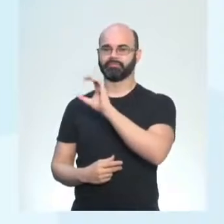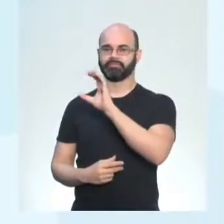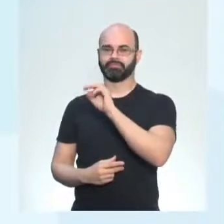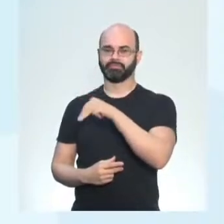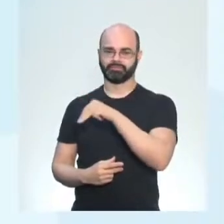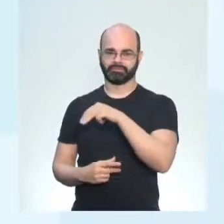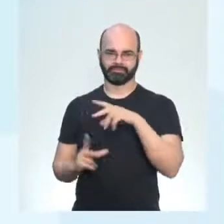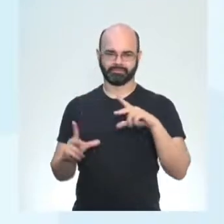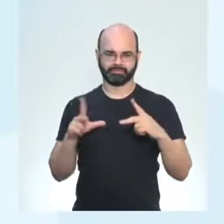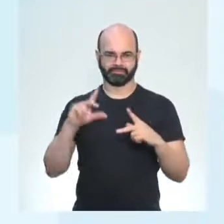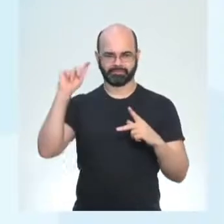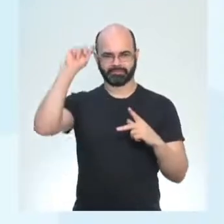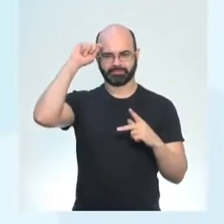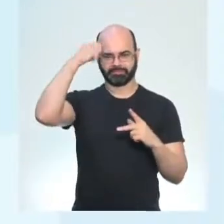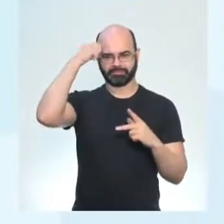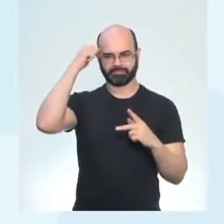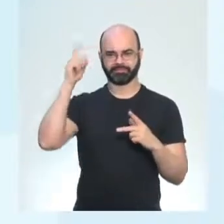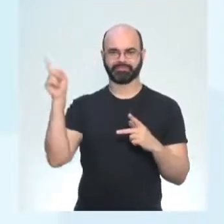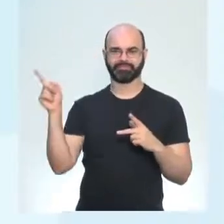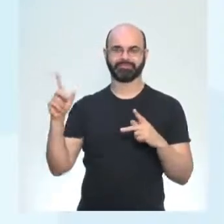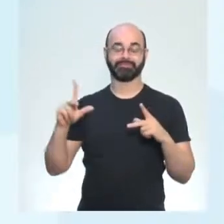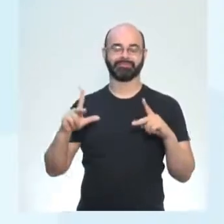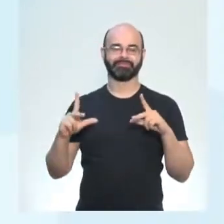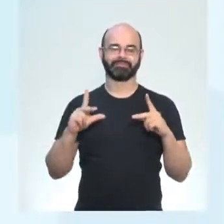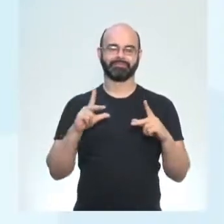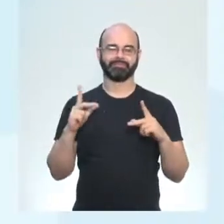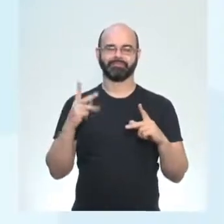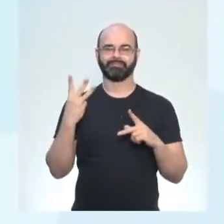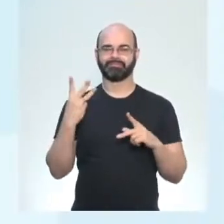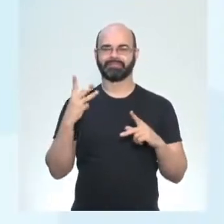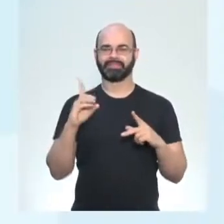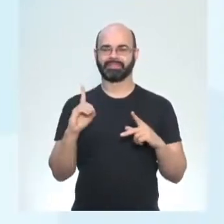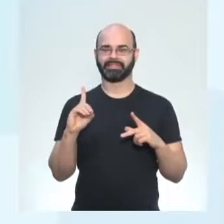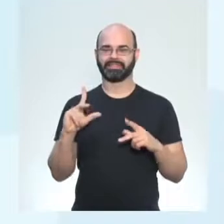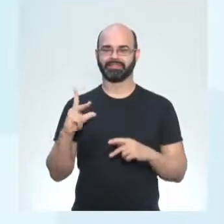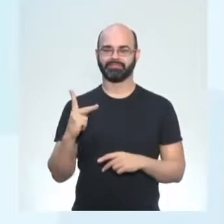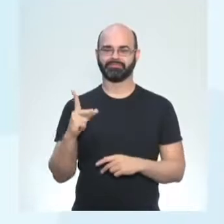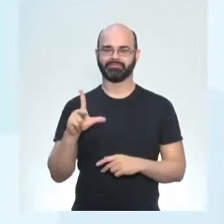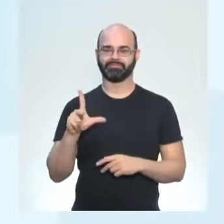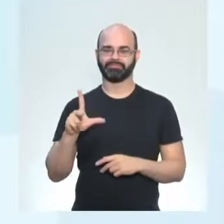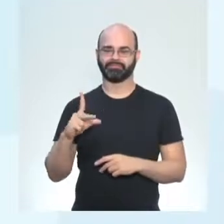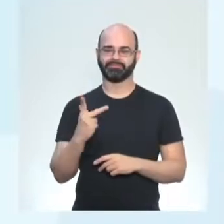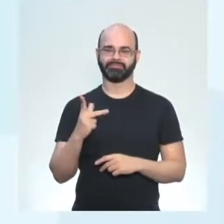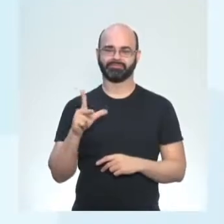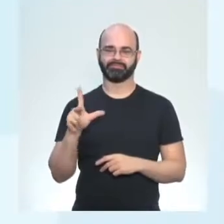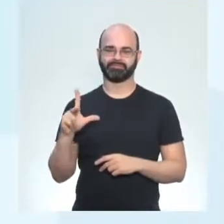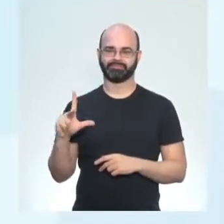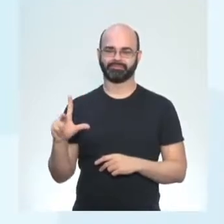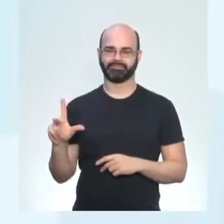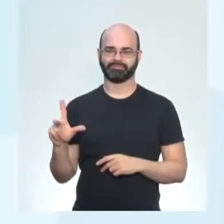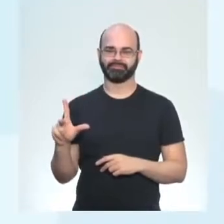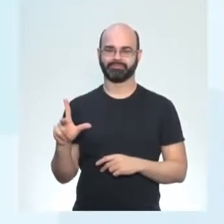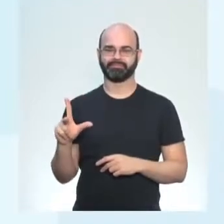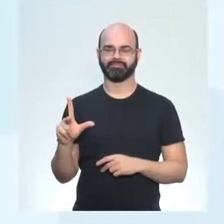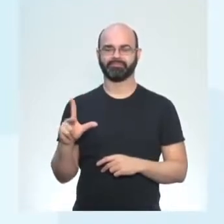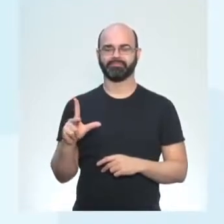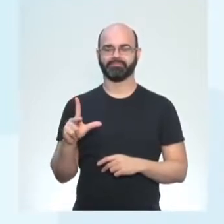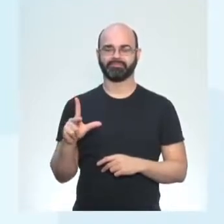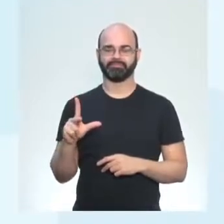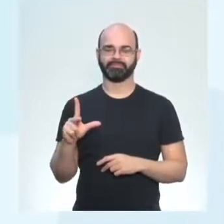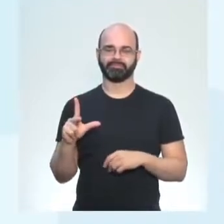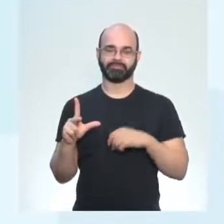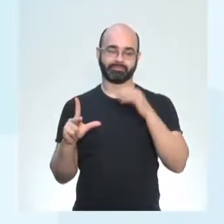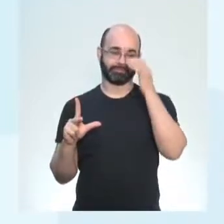preto, né? Onde as 3 dimensões possuem 10 centímetros, né? E aí, Jonas, se a gente